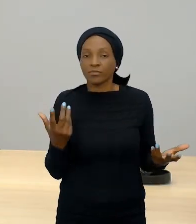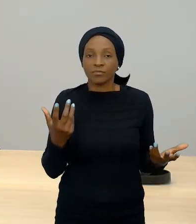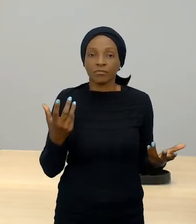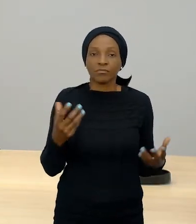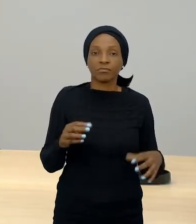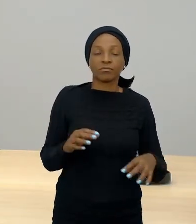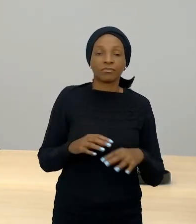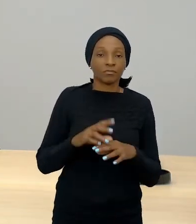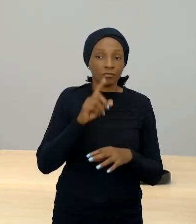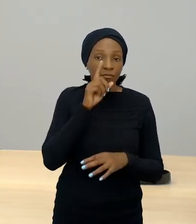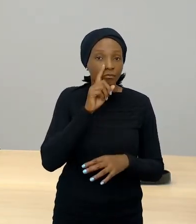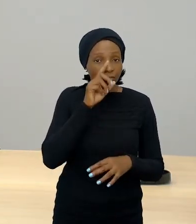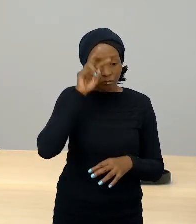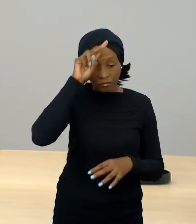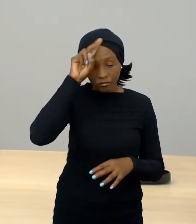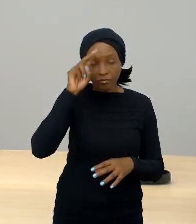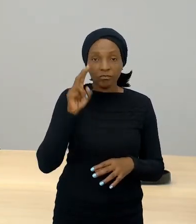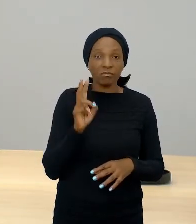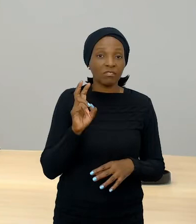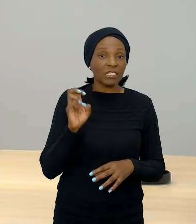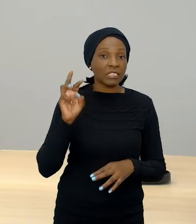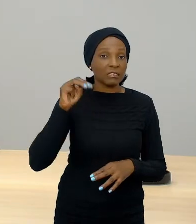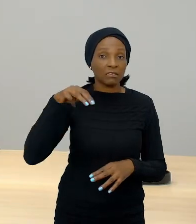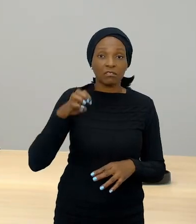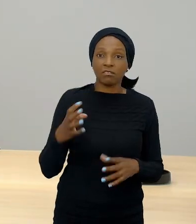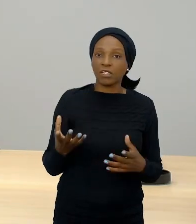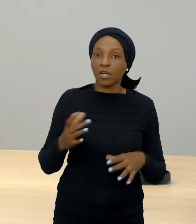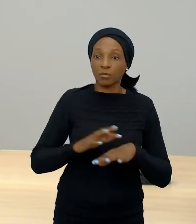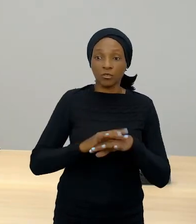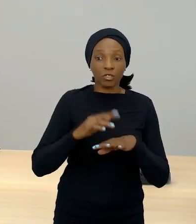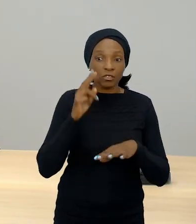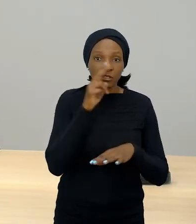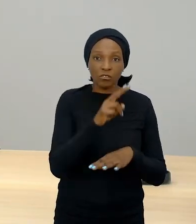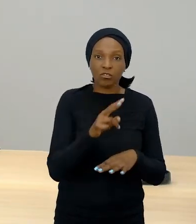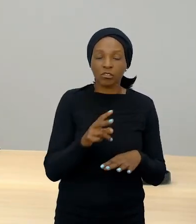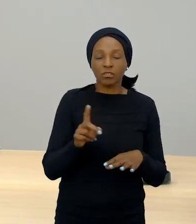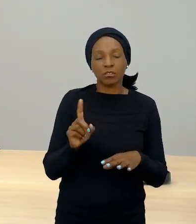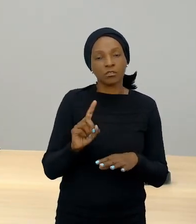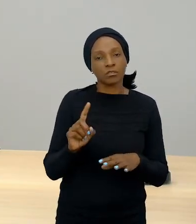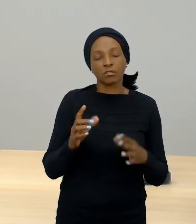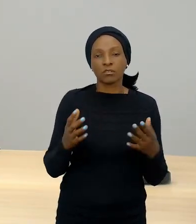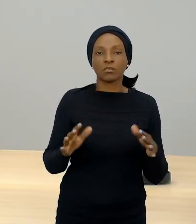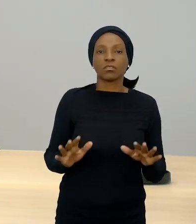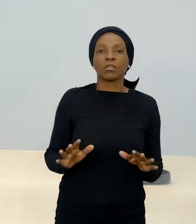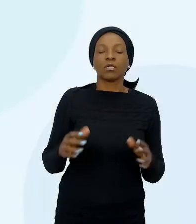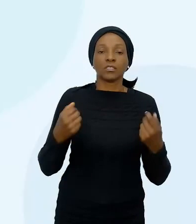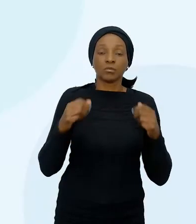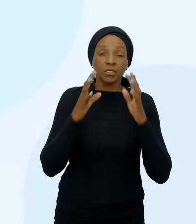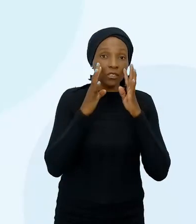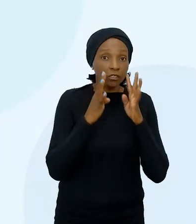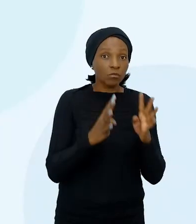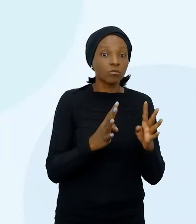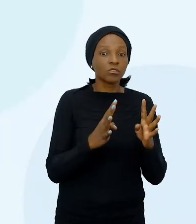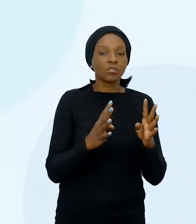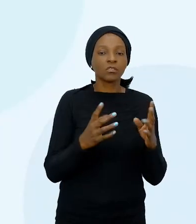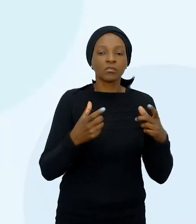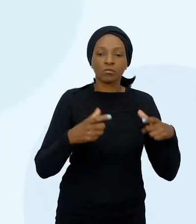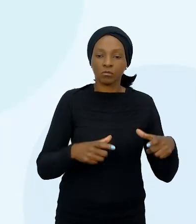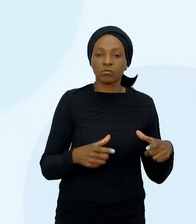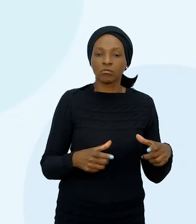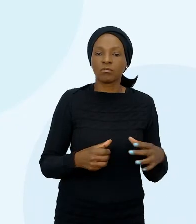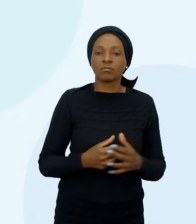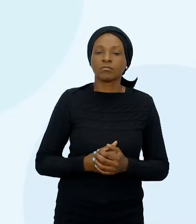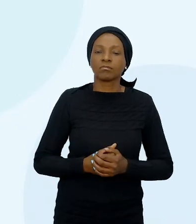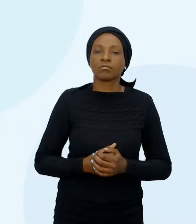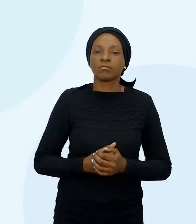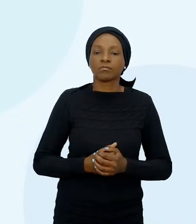de verminoses, e a gente não quer isso. Então, atenção aí na escolha do local. Na hora que você vai plantar,